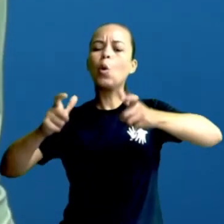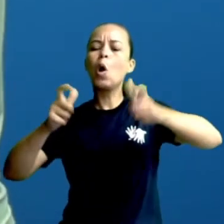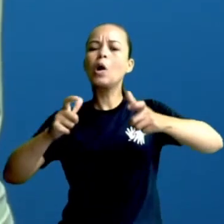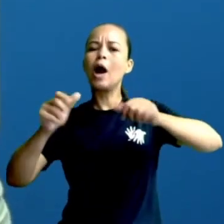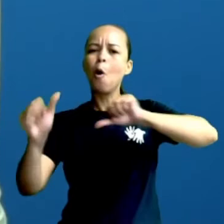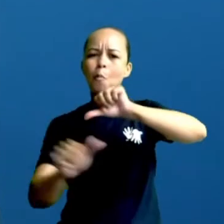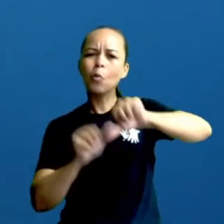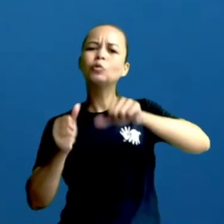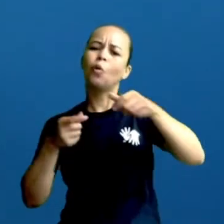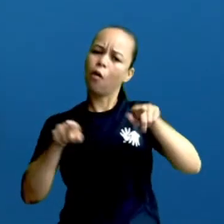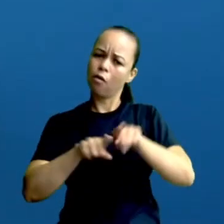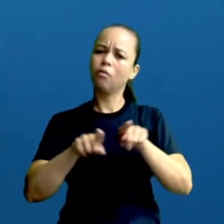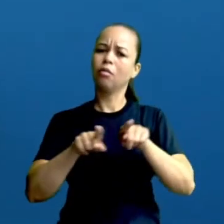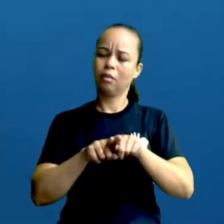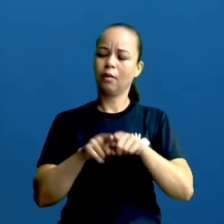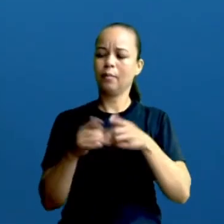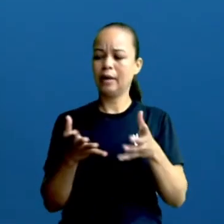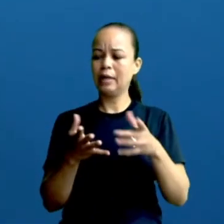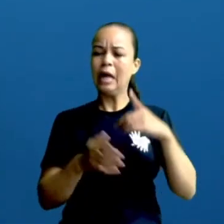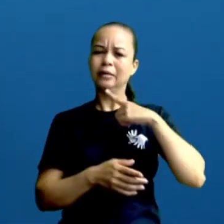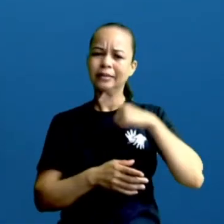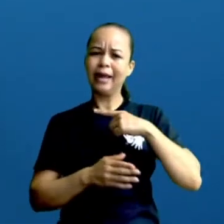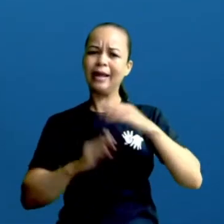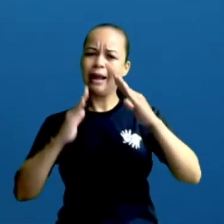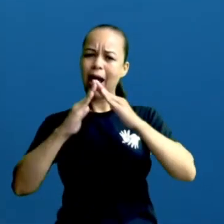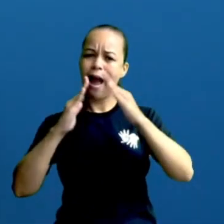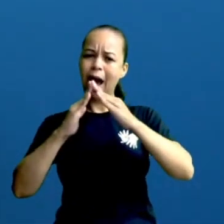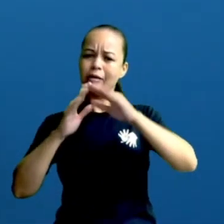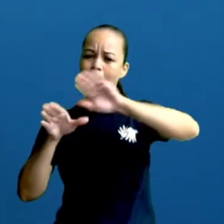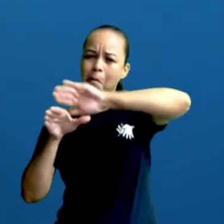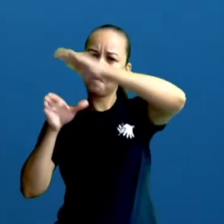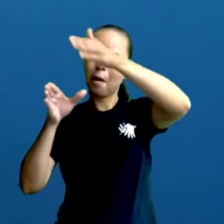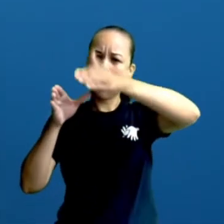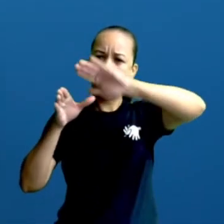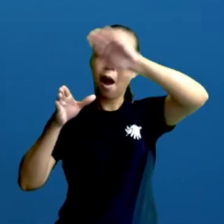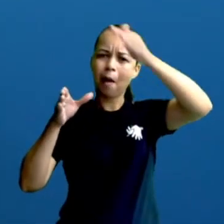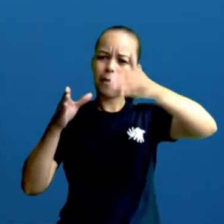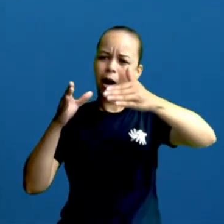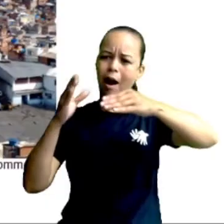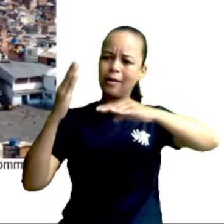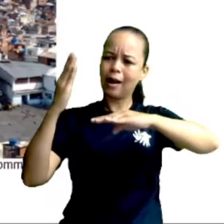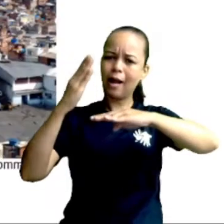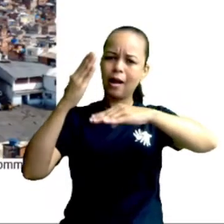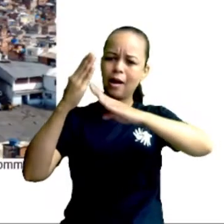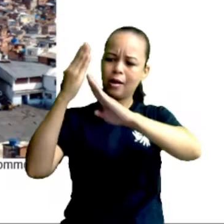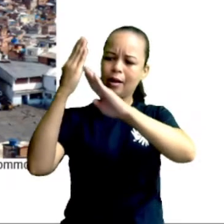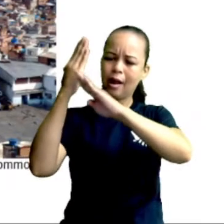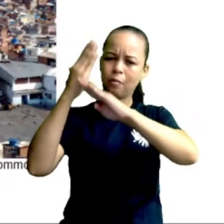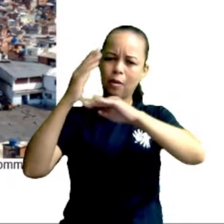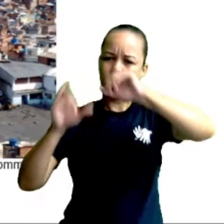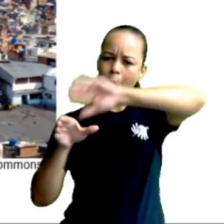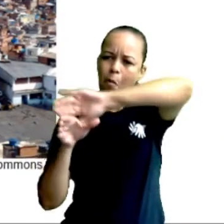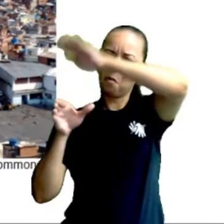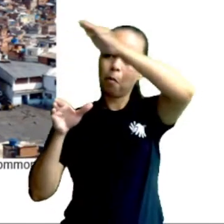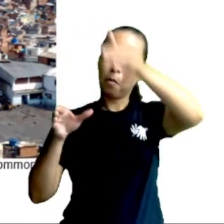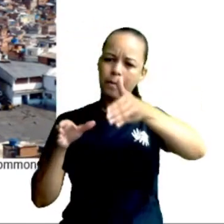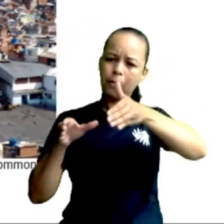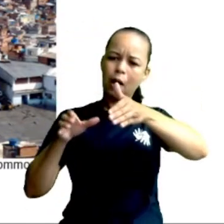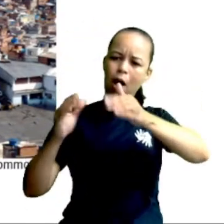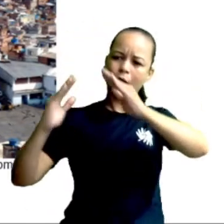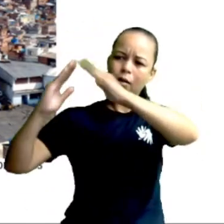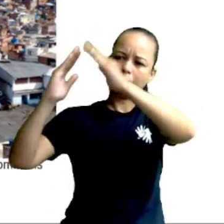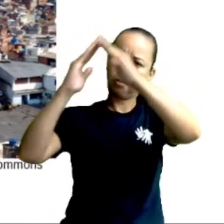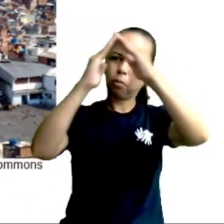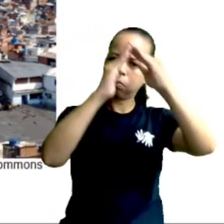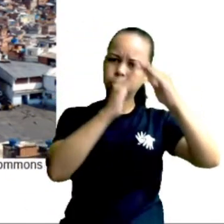ambiente. Então a gente vai perceber aqui, gente, que tem casas, inclusive, lá no topo da montanha já, tá vendo? Né? E como é que